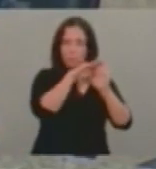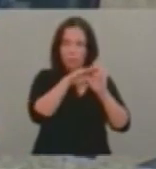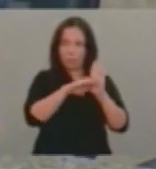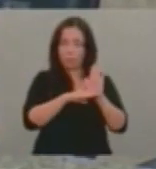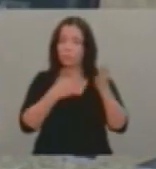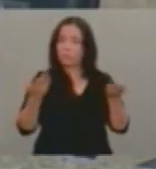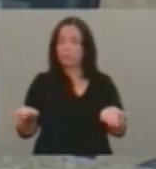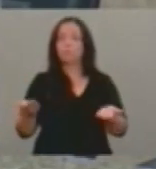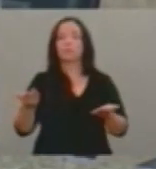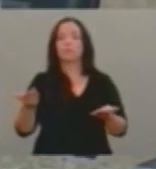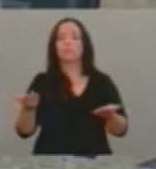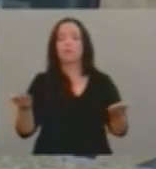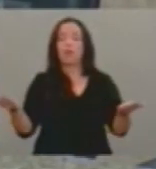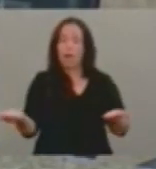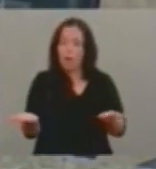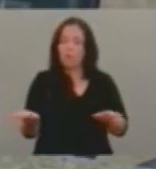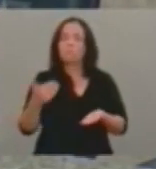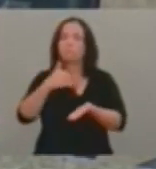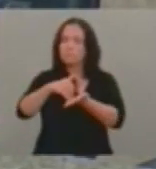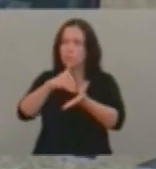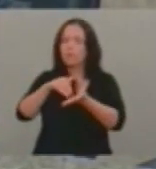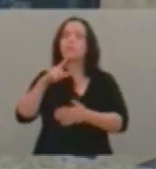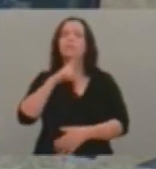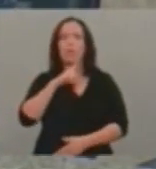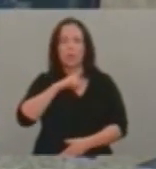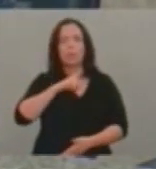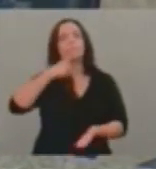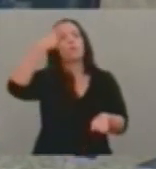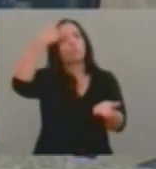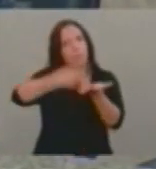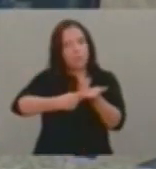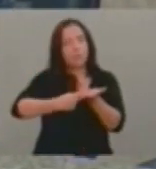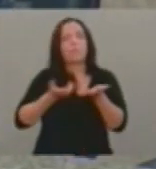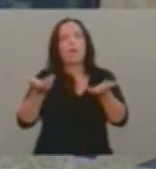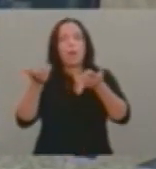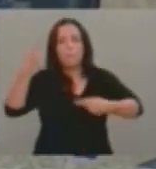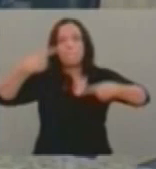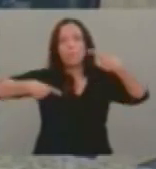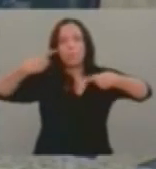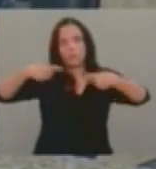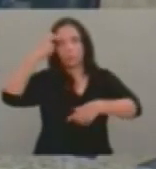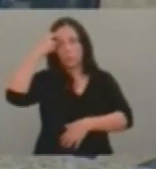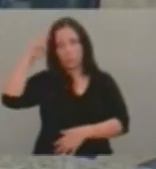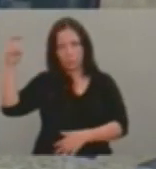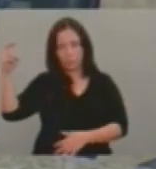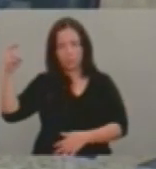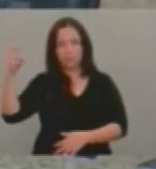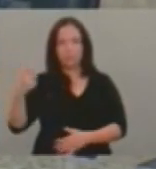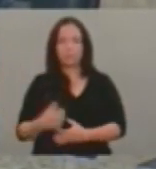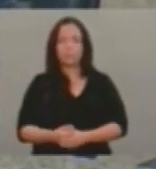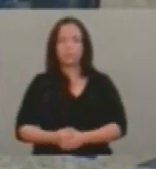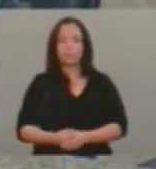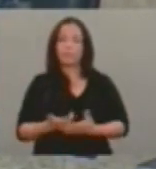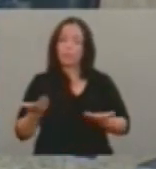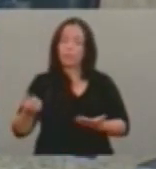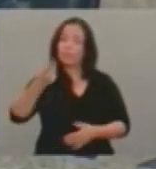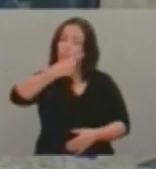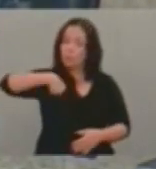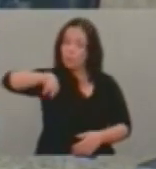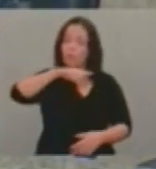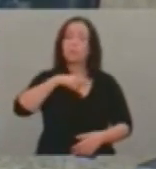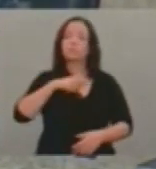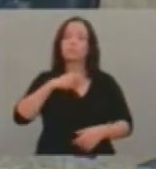gestor anterior como o atual são gestores que têm um compromisso com a política de cultura, né? E cabe a nós aqui,